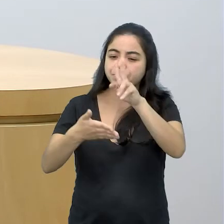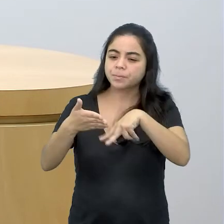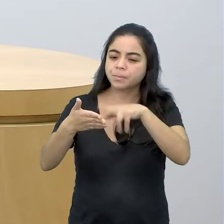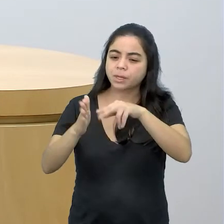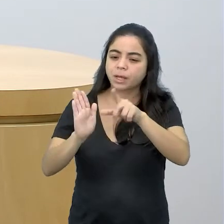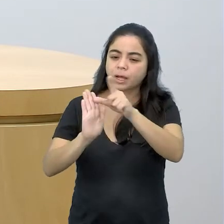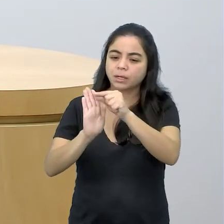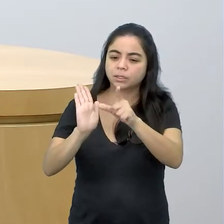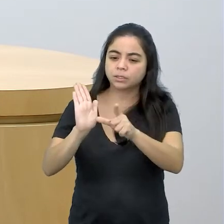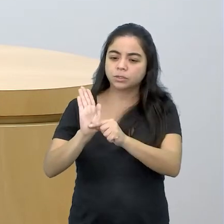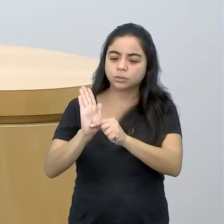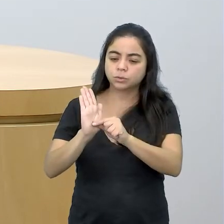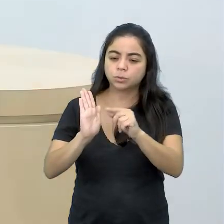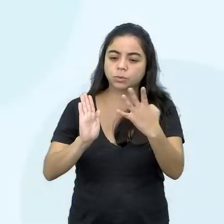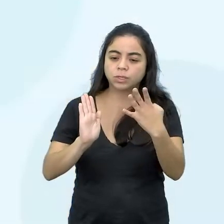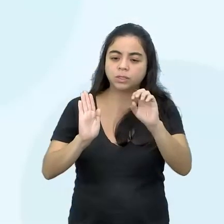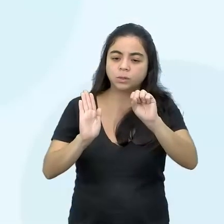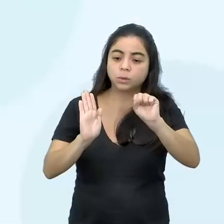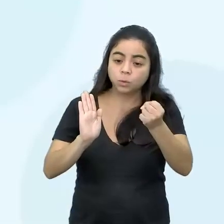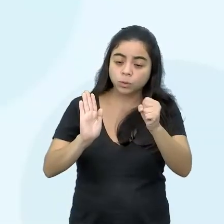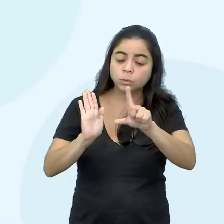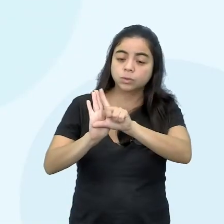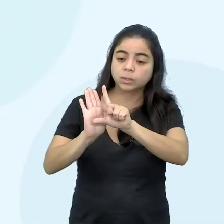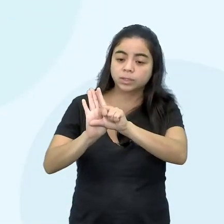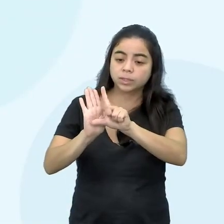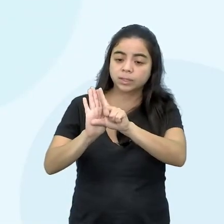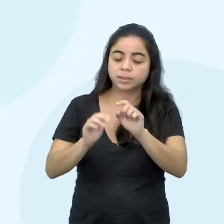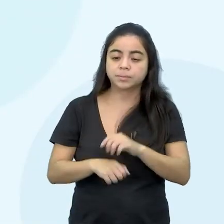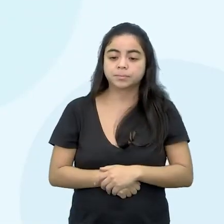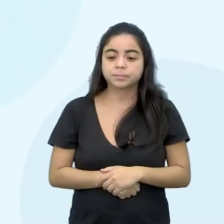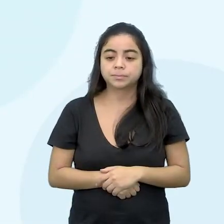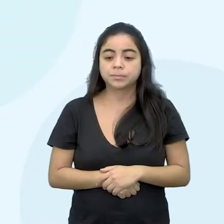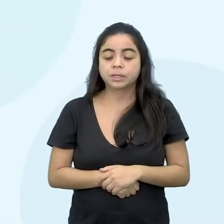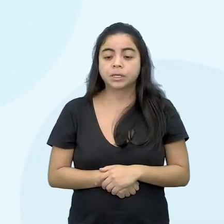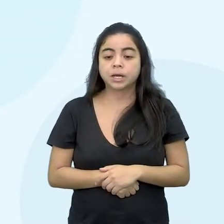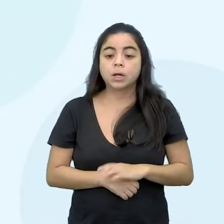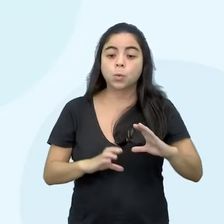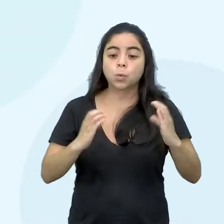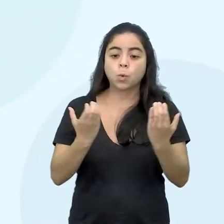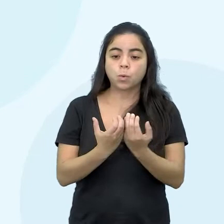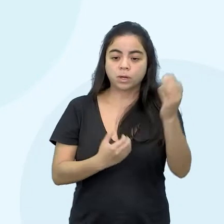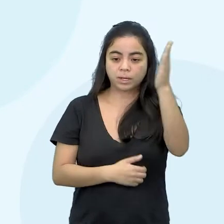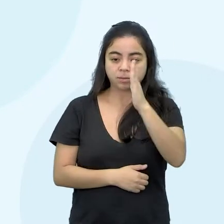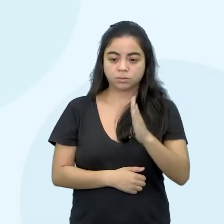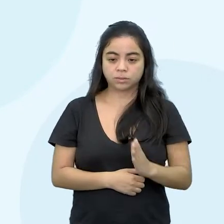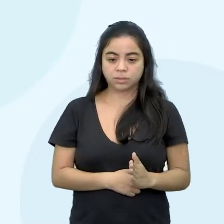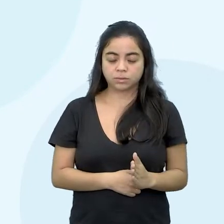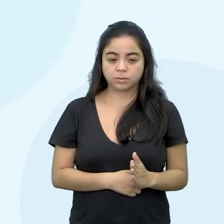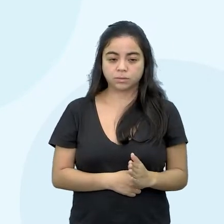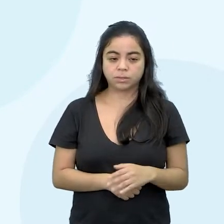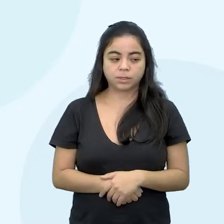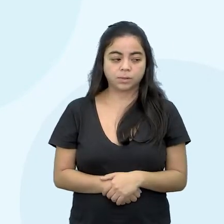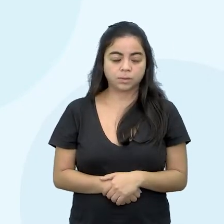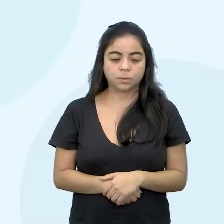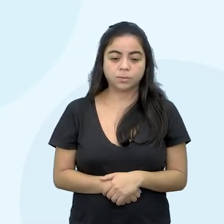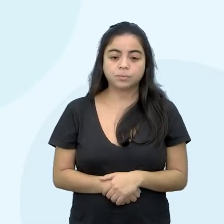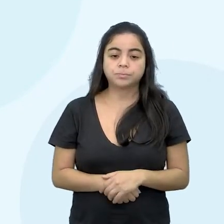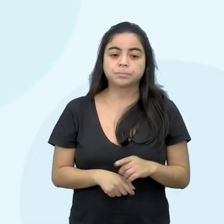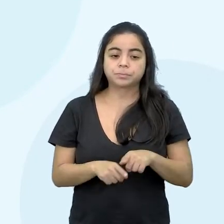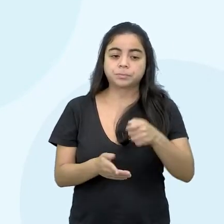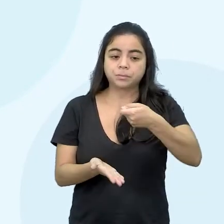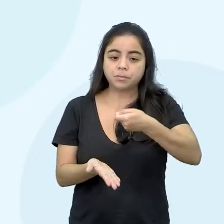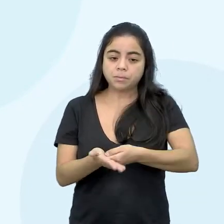artigo 48 da nossa Constituição que cabe ao Congresso Nacional, com a sanção do presidente